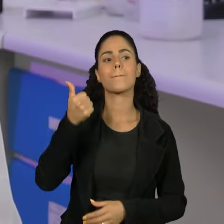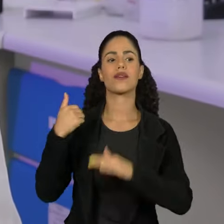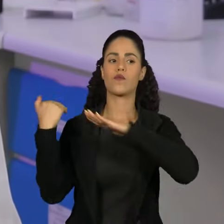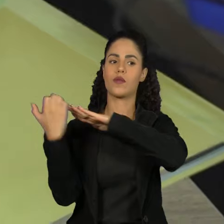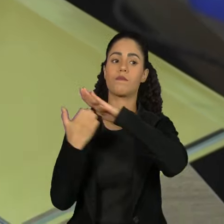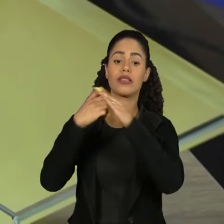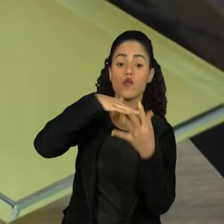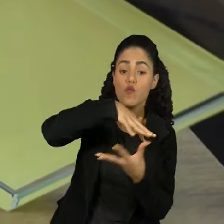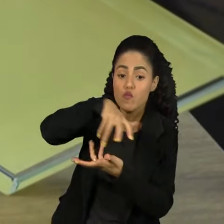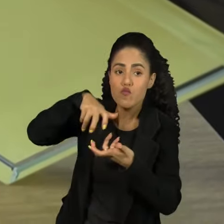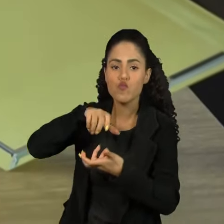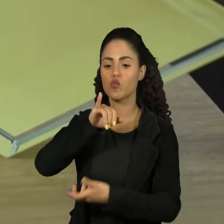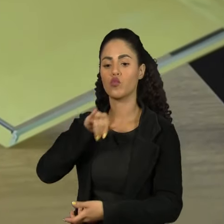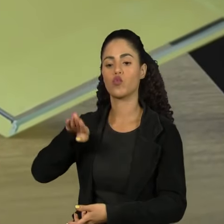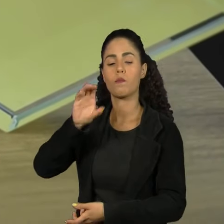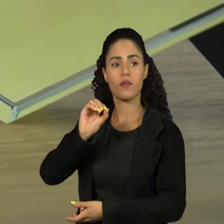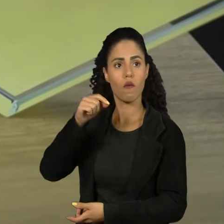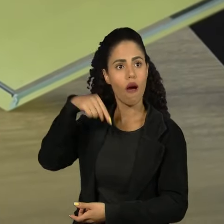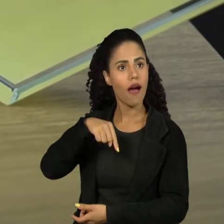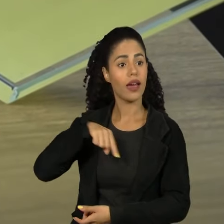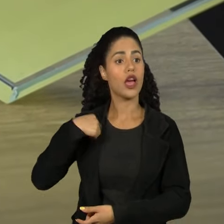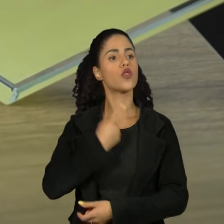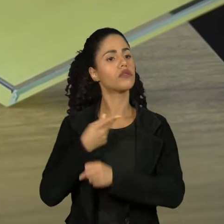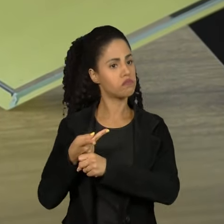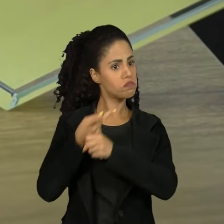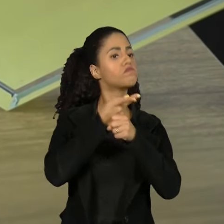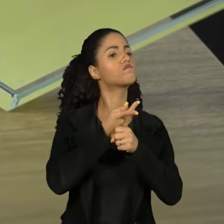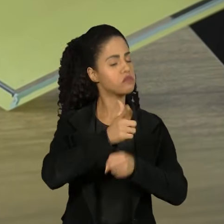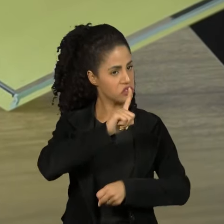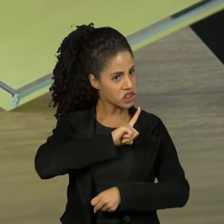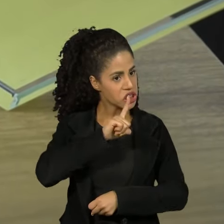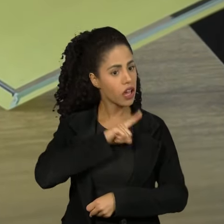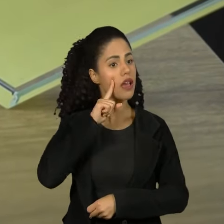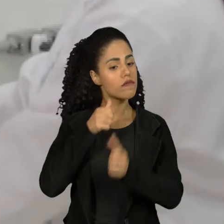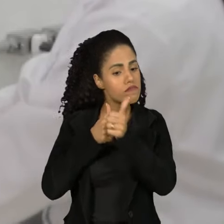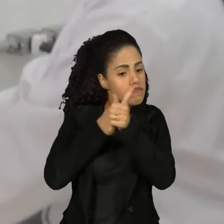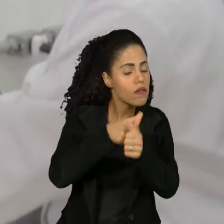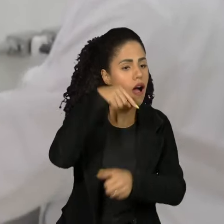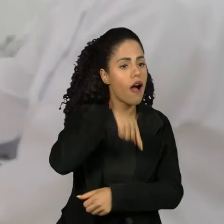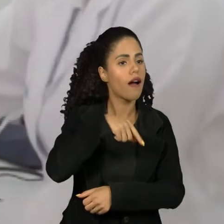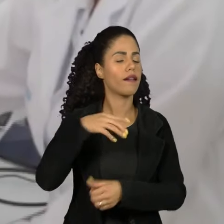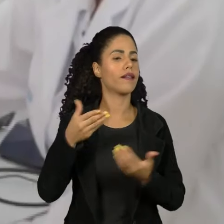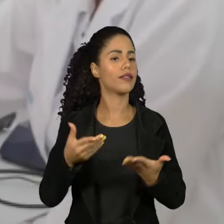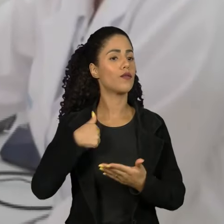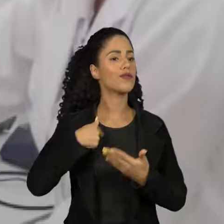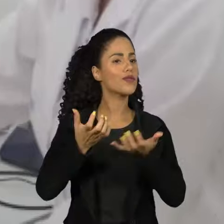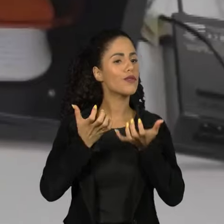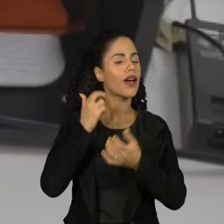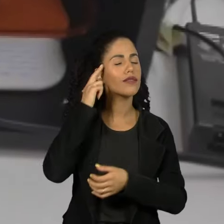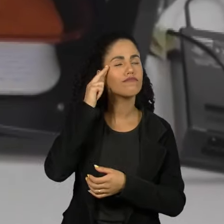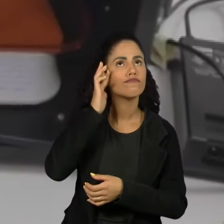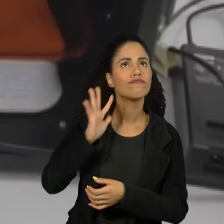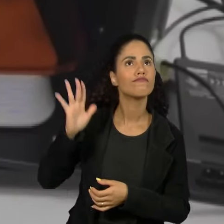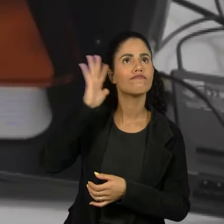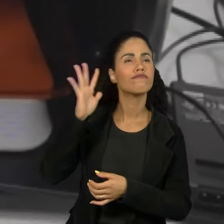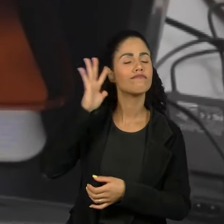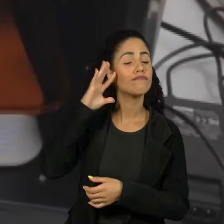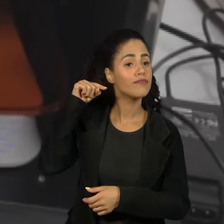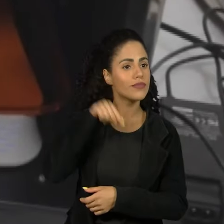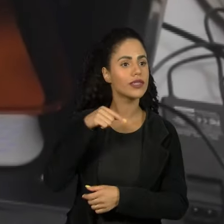biotecnologia do mundo. A gente já tem prêmios internacionais nesse segmento e o que eu quero isso é expandir. Agora é